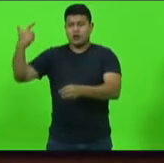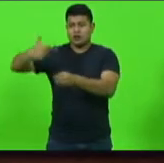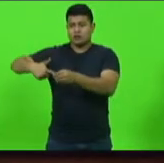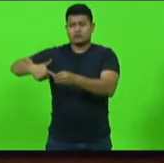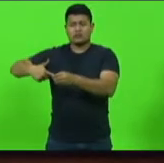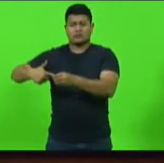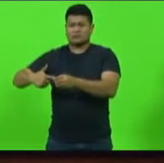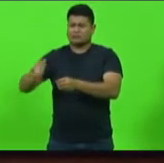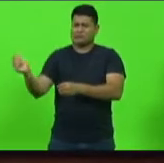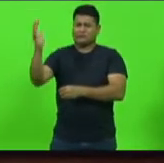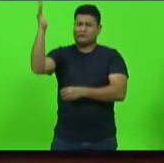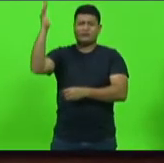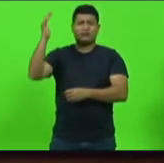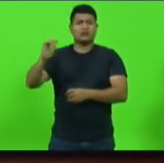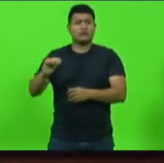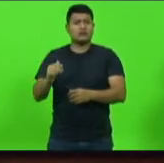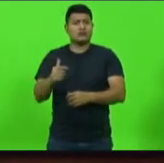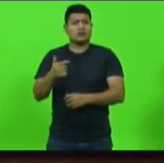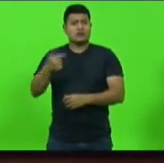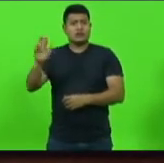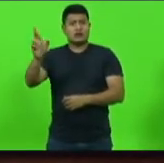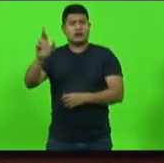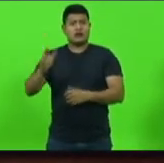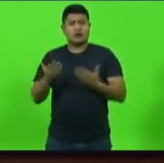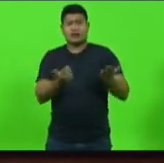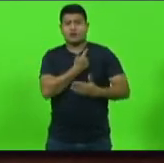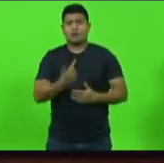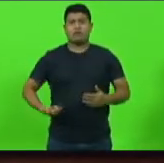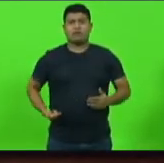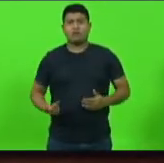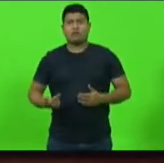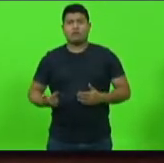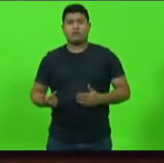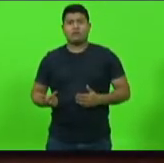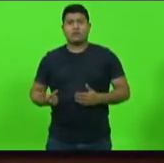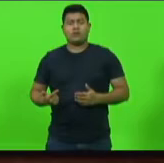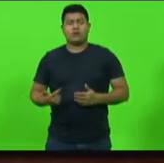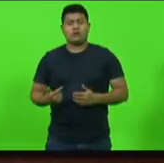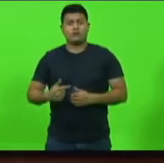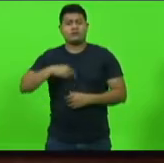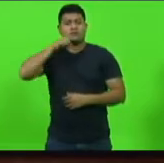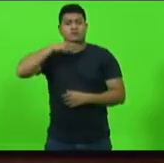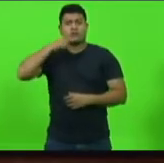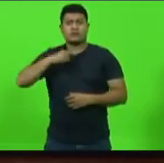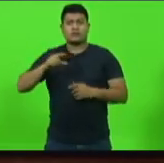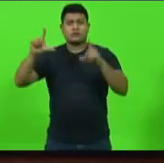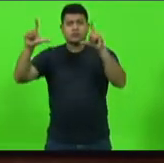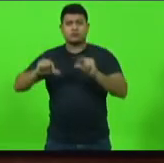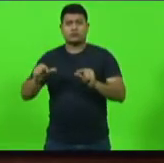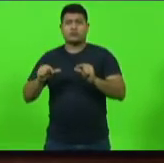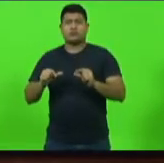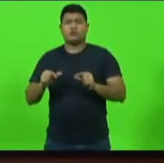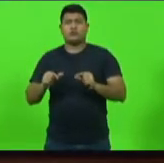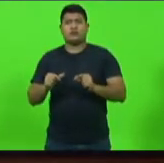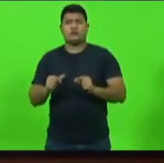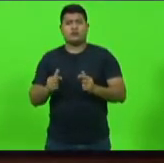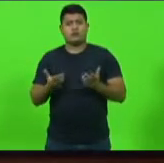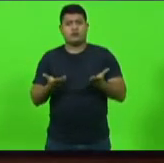lugares passou de R$7 e o governo não teve a capacidade de reduzir o preço médio, que está